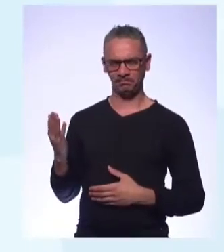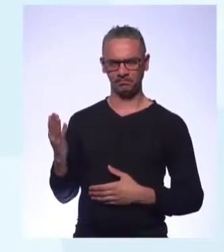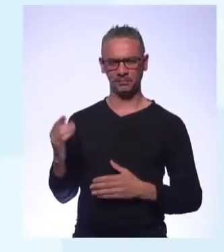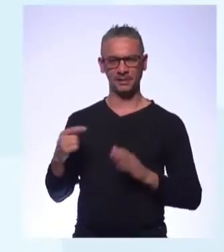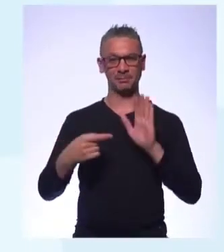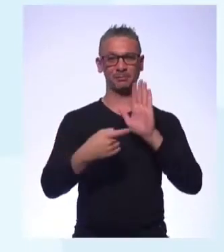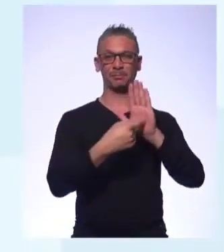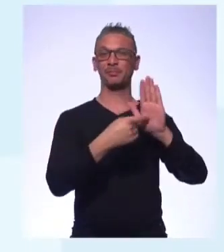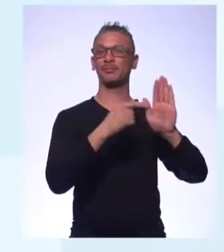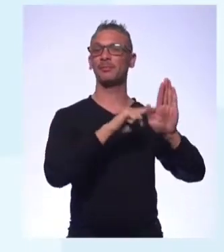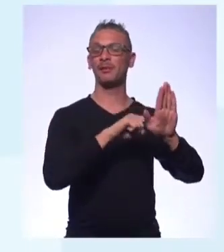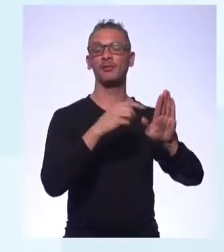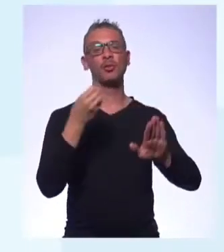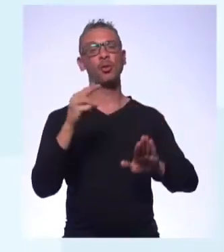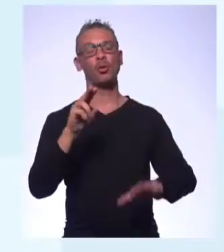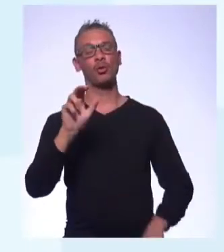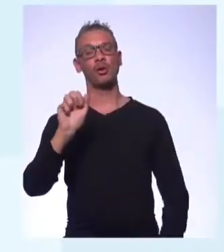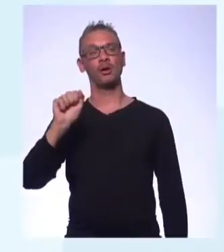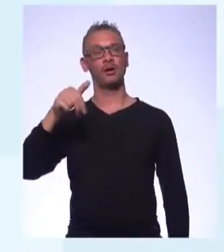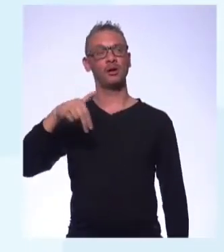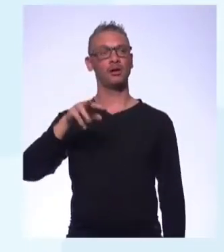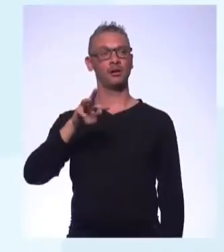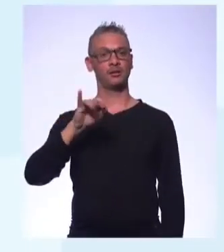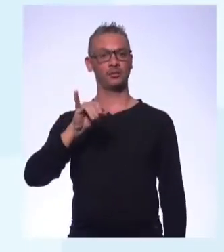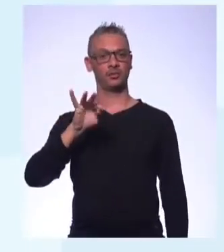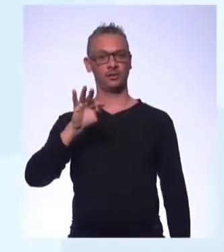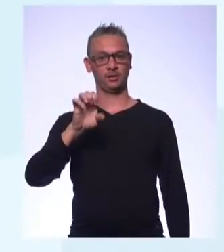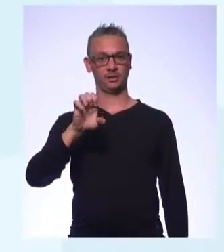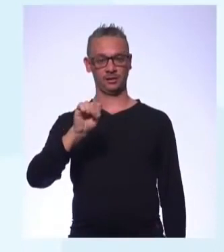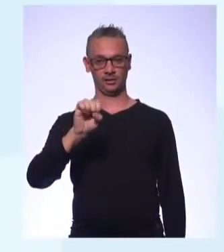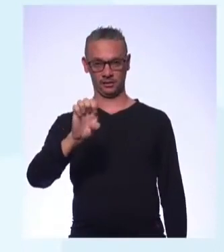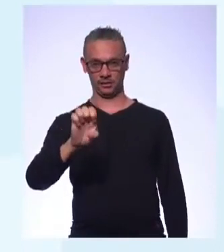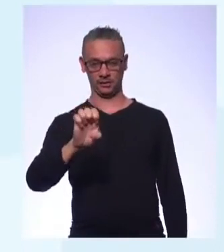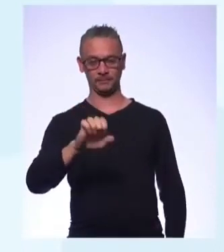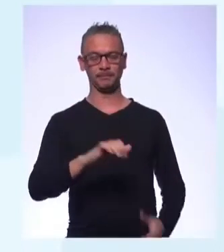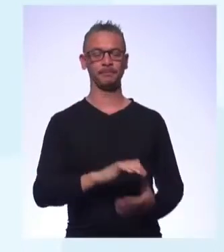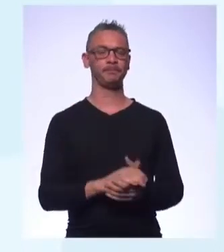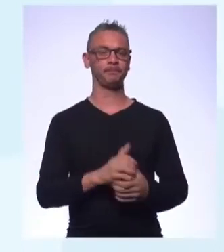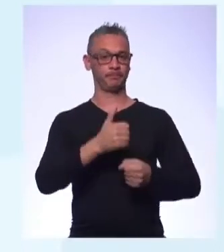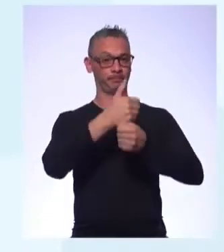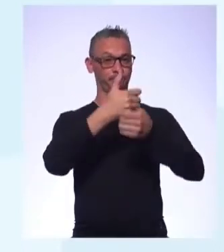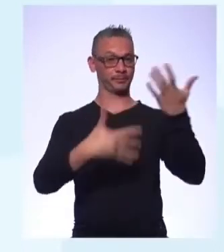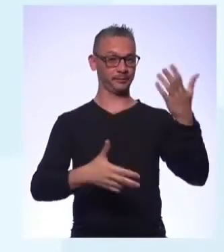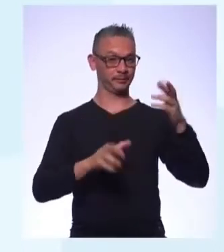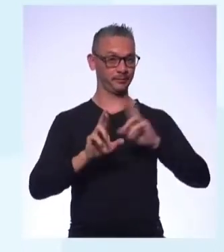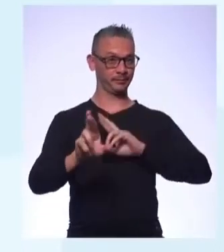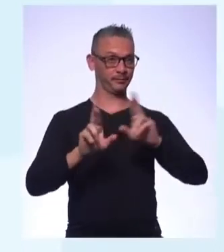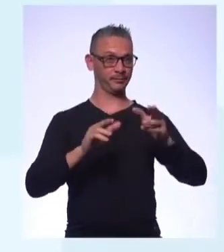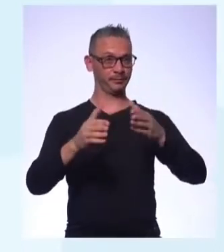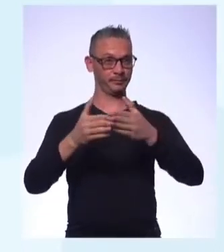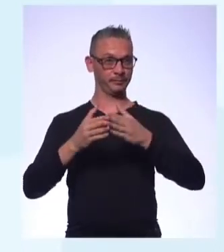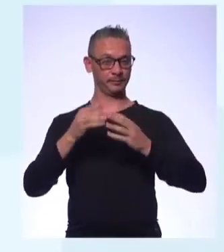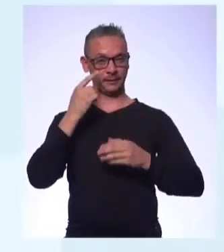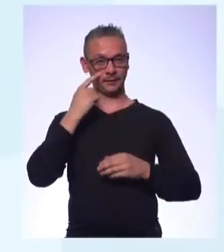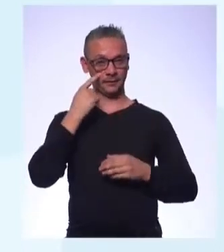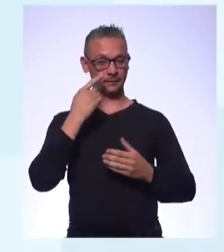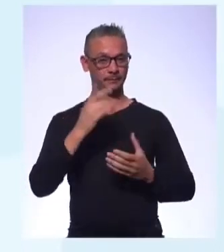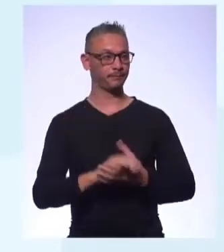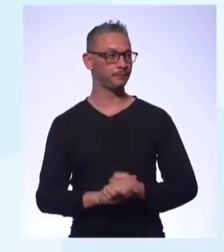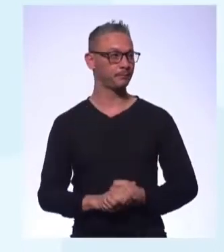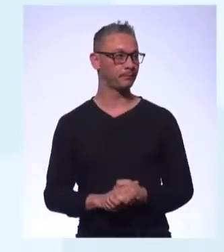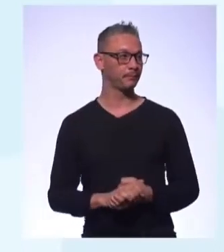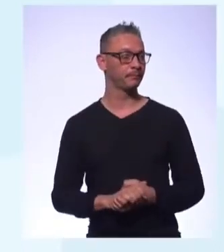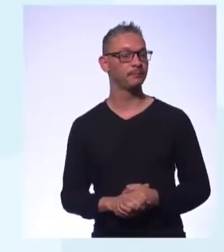hein, professor Mauro? O chat está fechado, já Vamos abre. abrir o chat, por favor? Que estava fechado. Bora